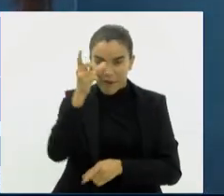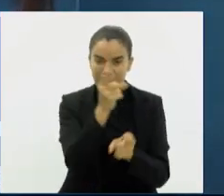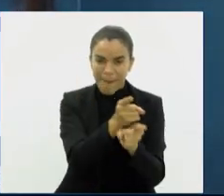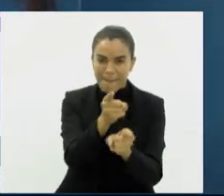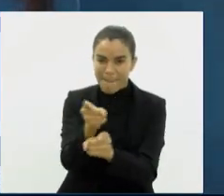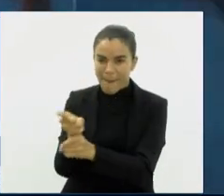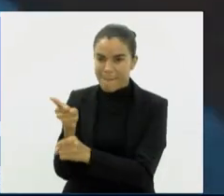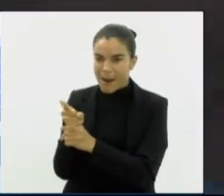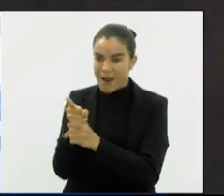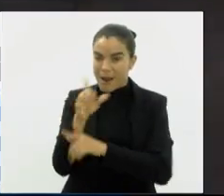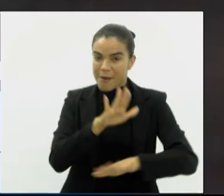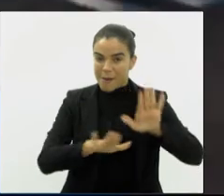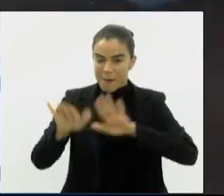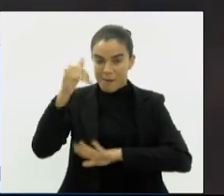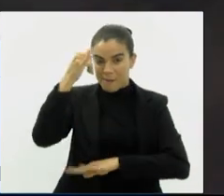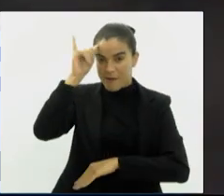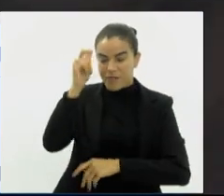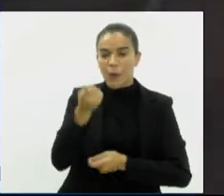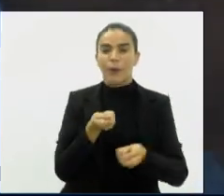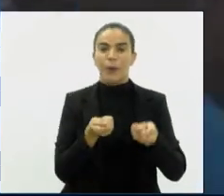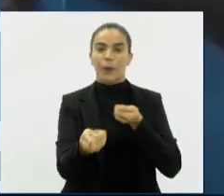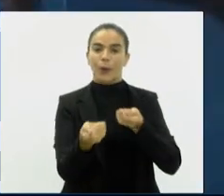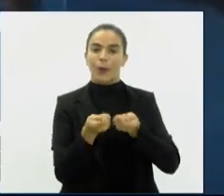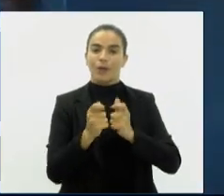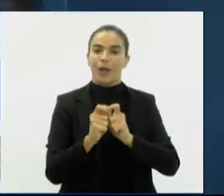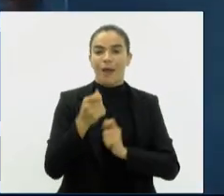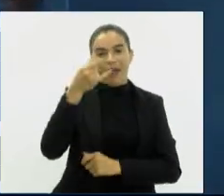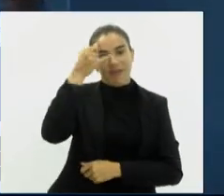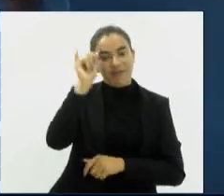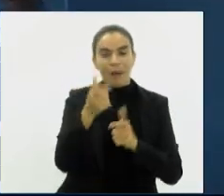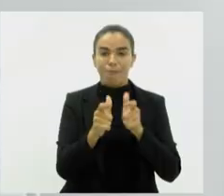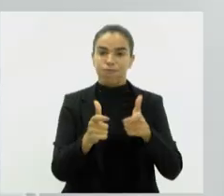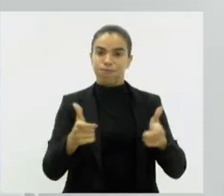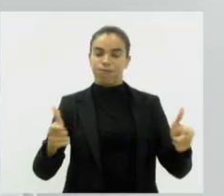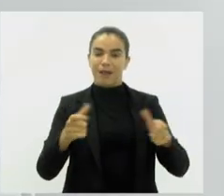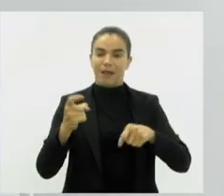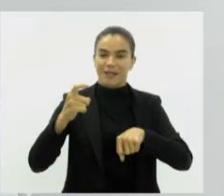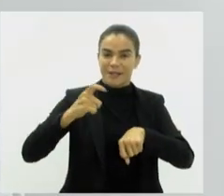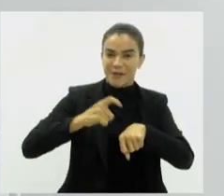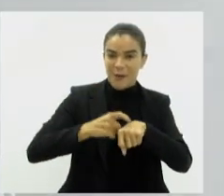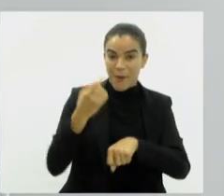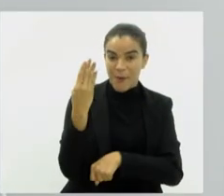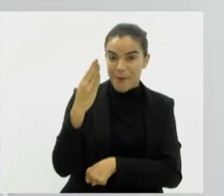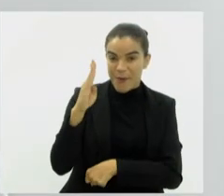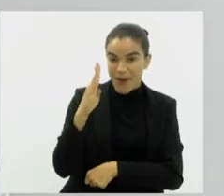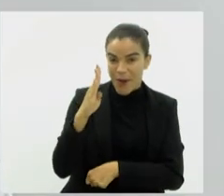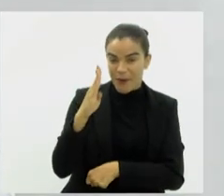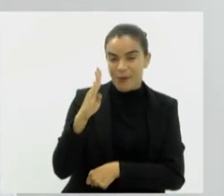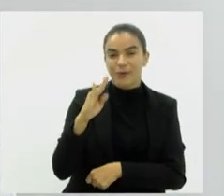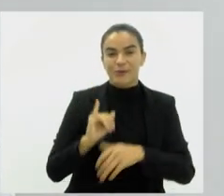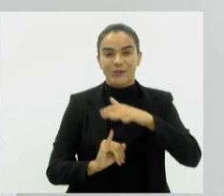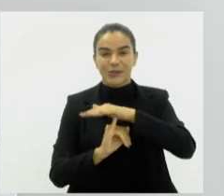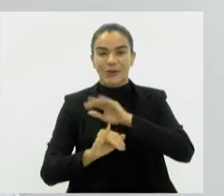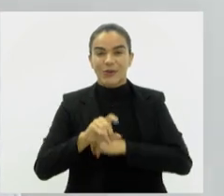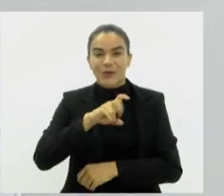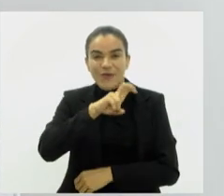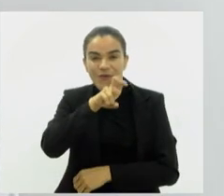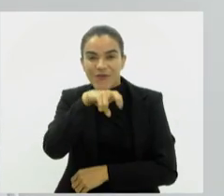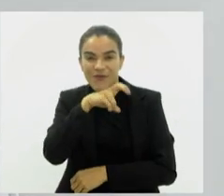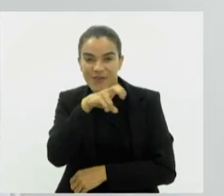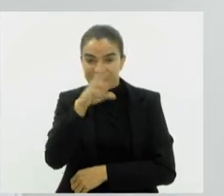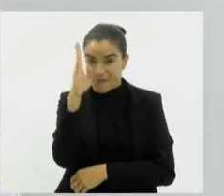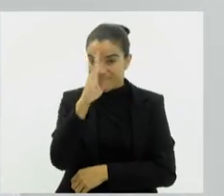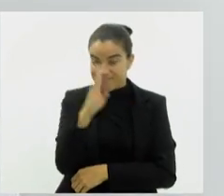identificação, prevenção e controle da proliferação de escorpiões. O biólogo do Instituto Vital Brasil, Cláudio Maurício de